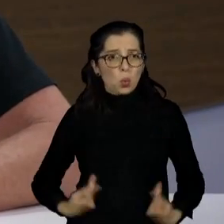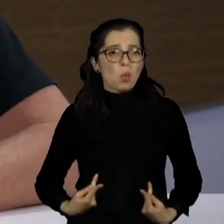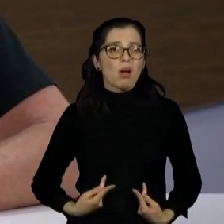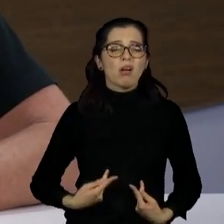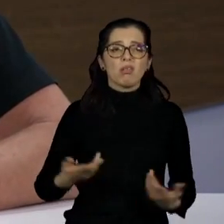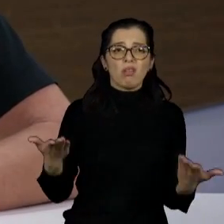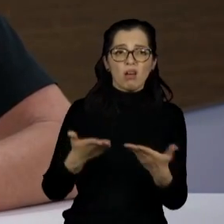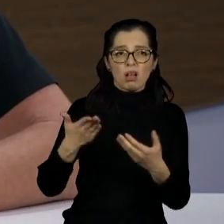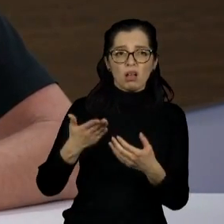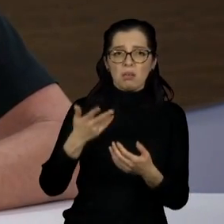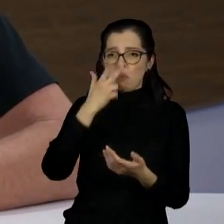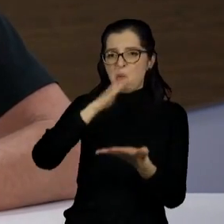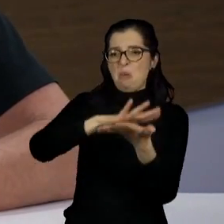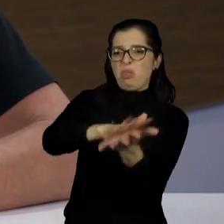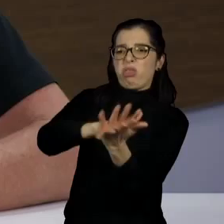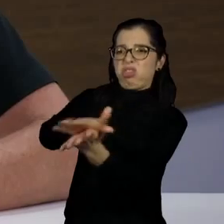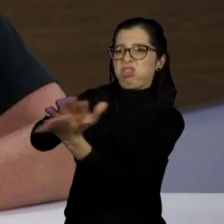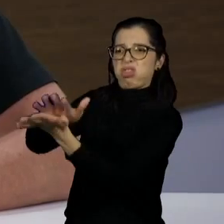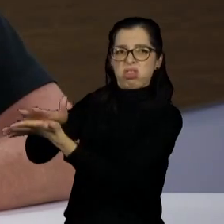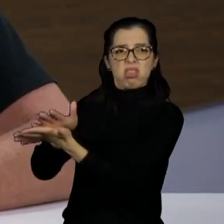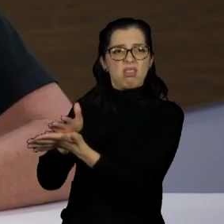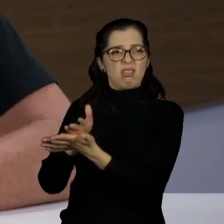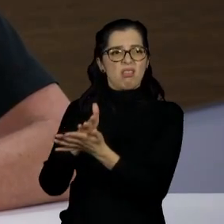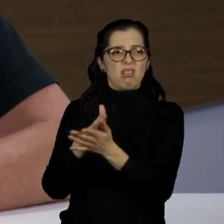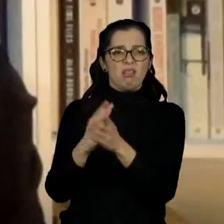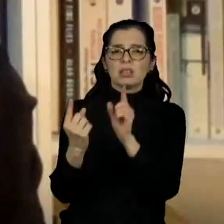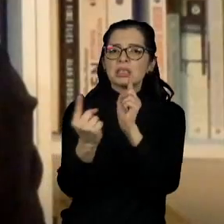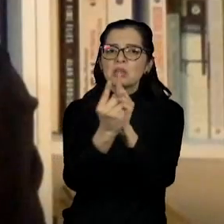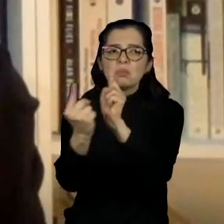não têm folga e eles não são mais resilientes?